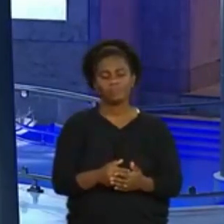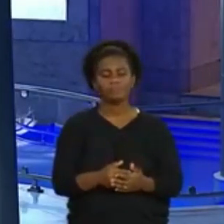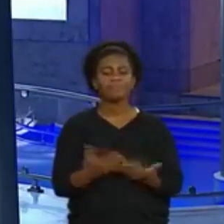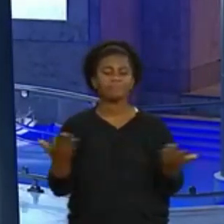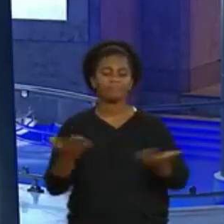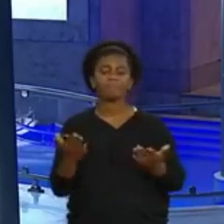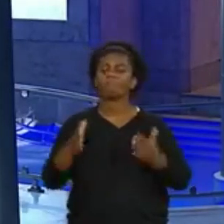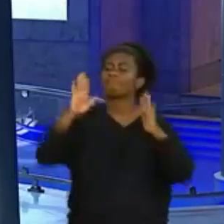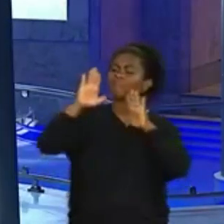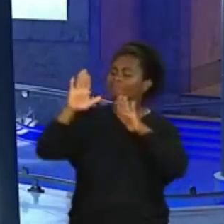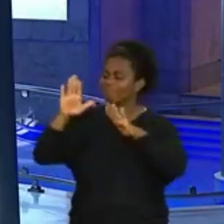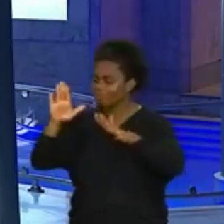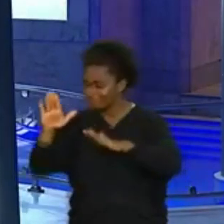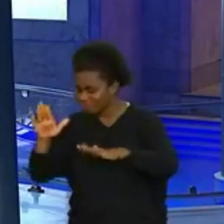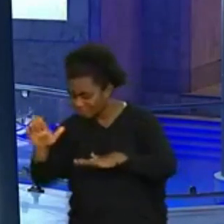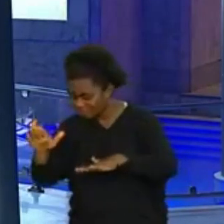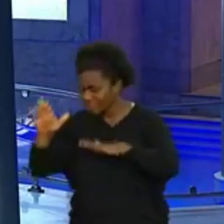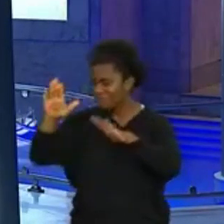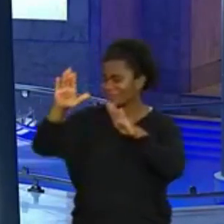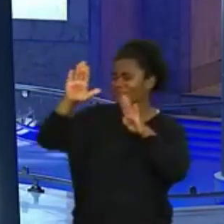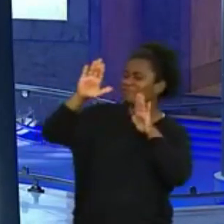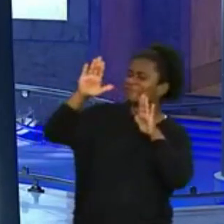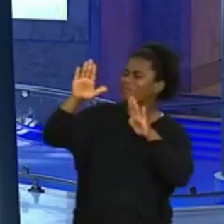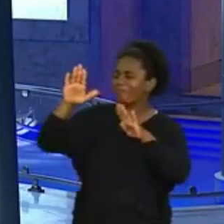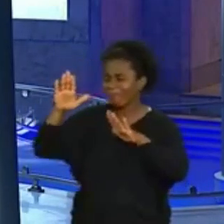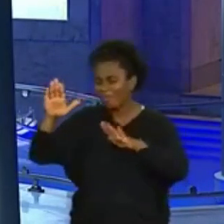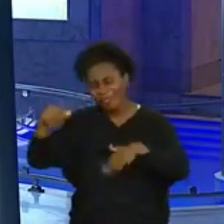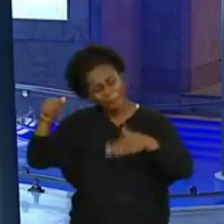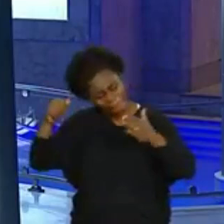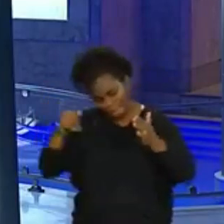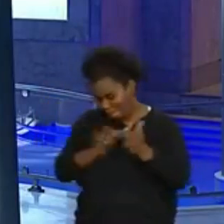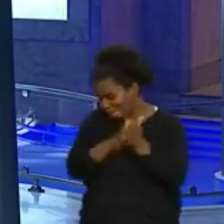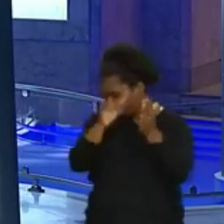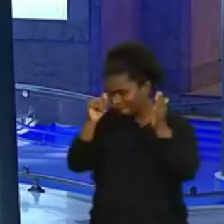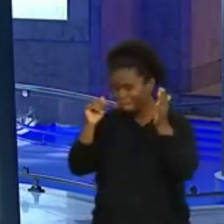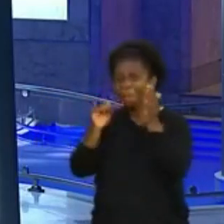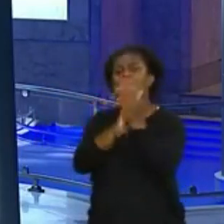Agora o adore. Agora o louve.